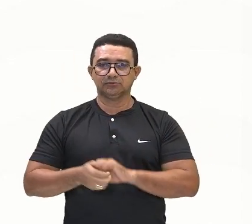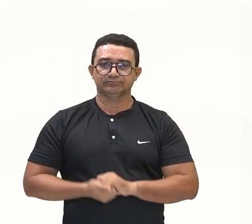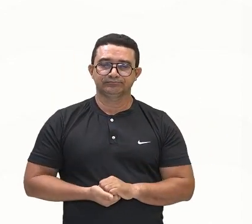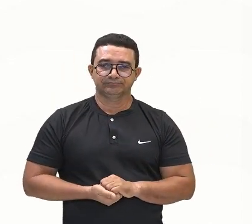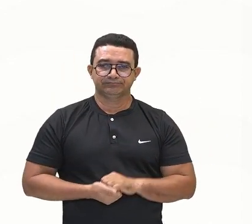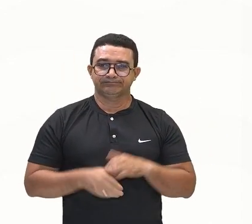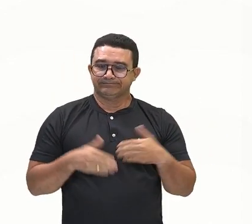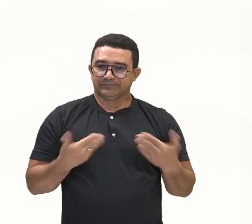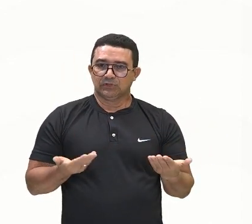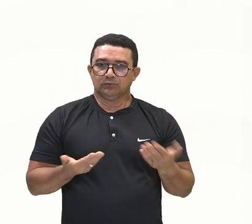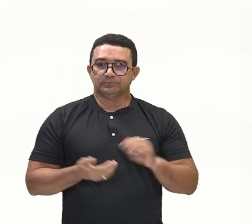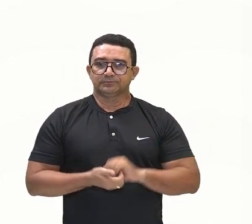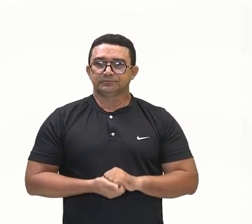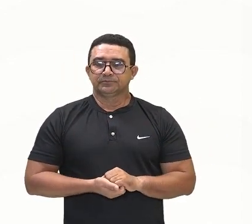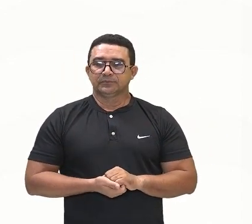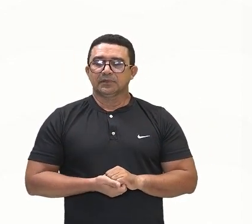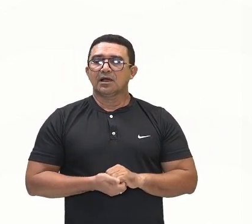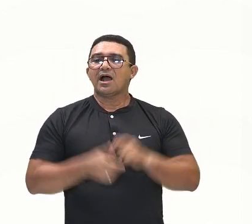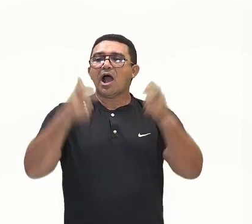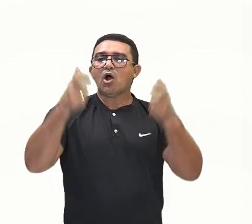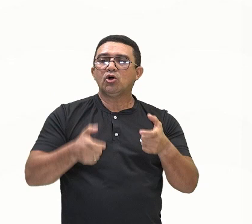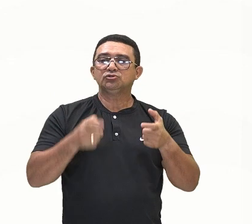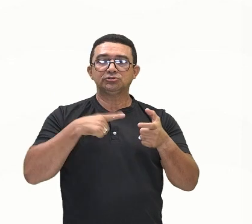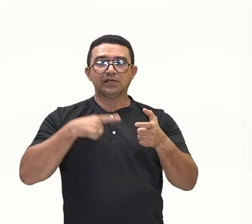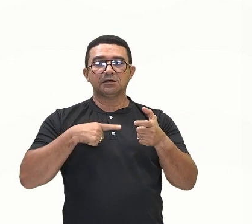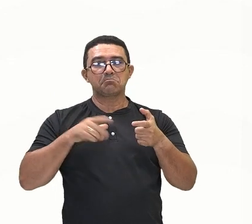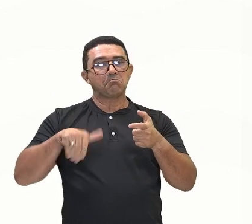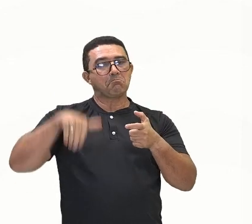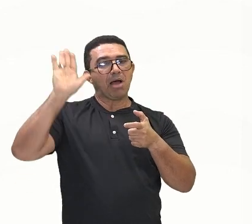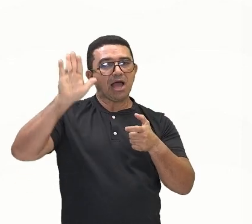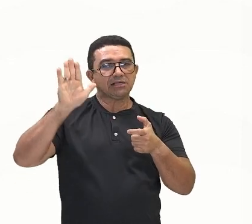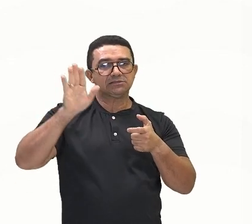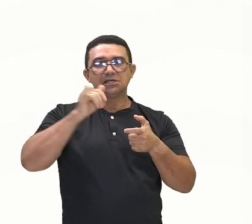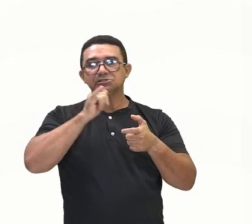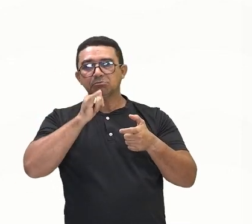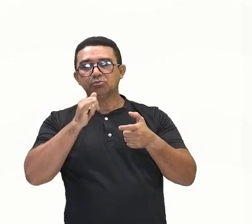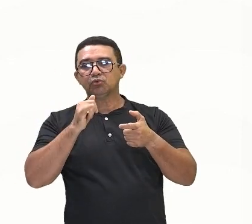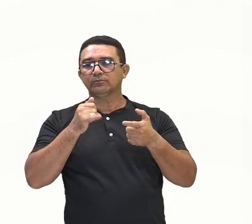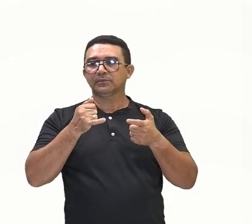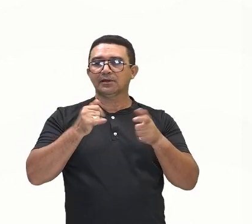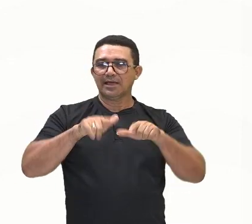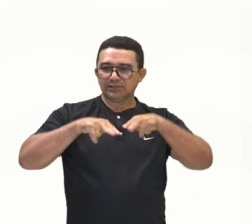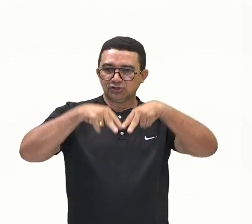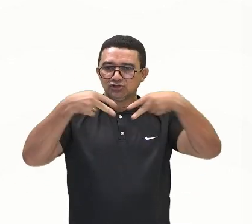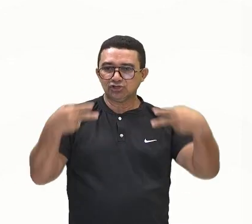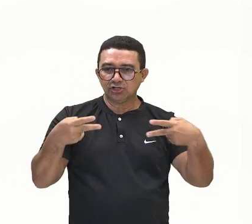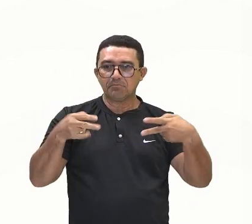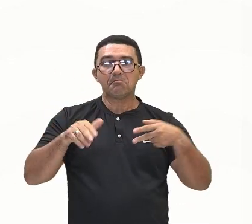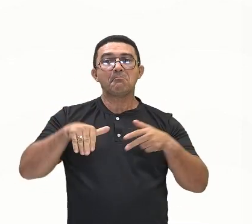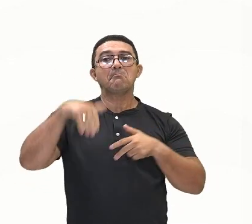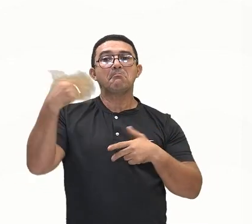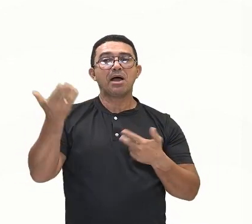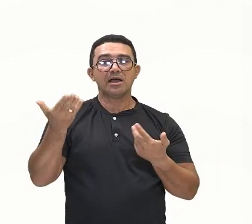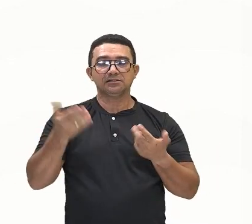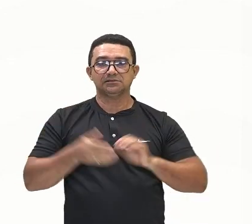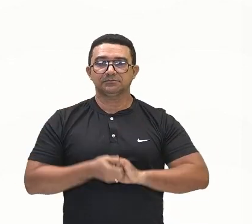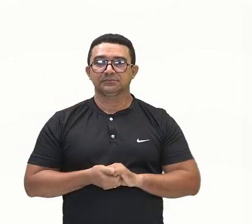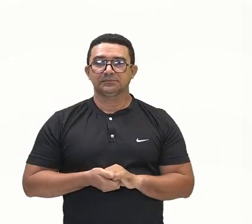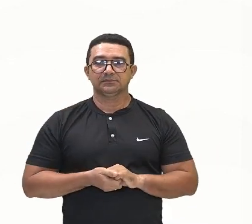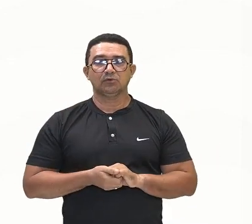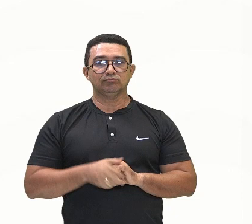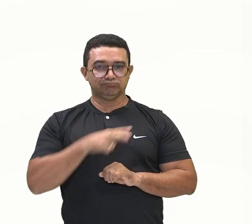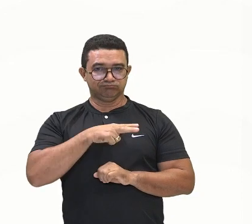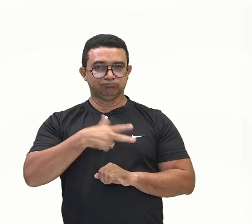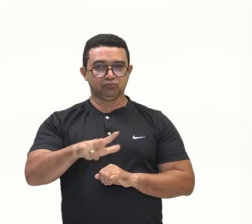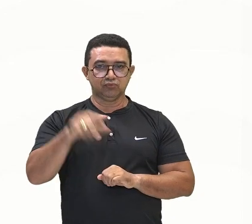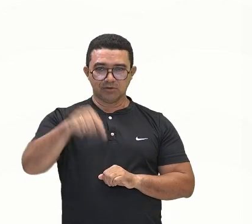eles tiveram ali um predomínio. É claro que os portugueses tiveram um predomínio maior na população brasileira, de ocupar